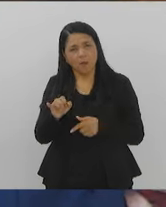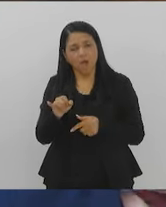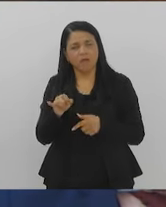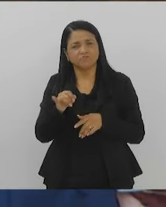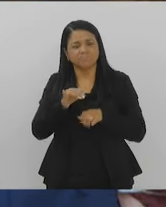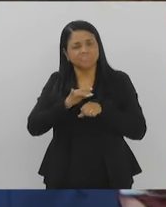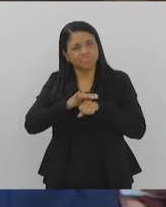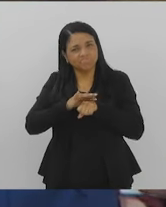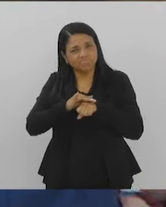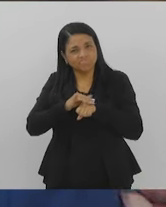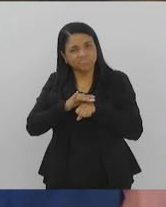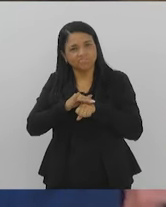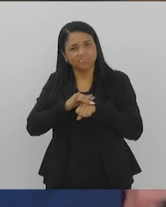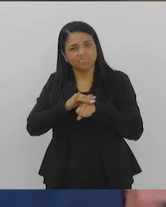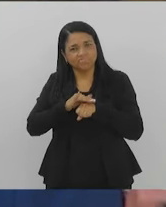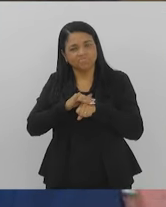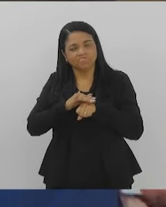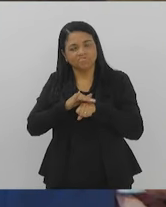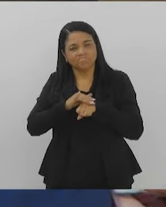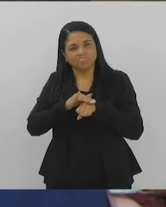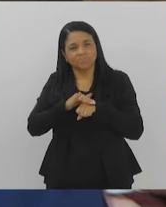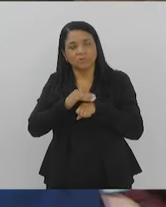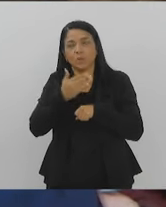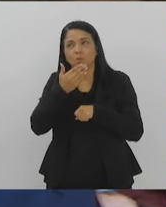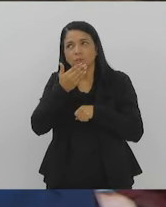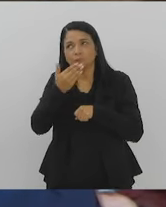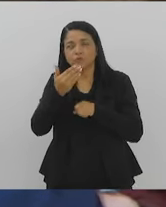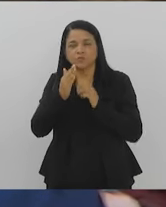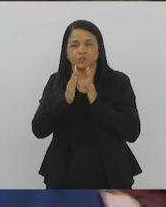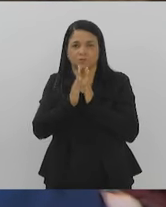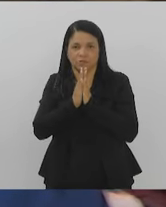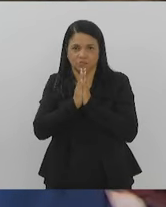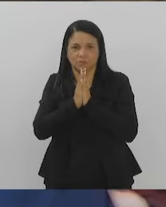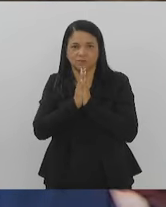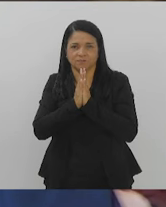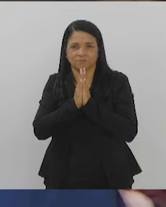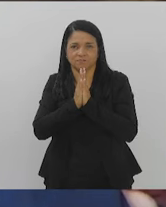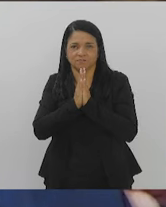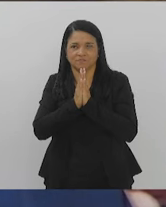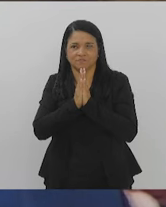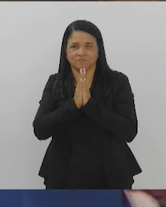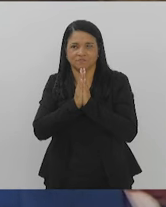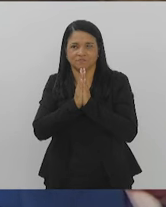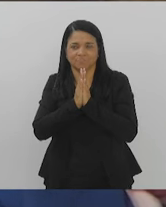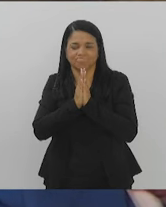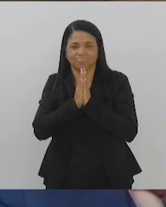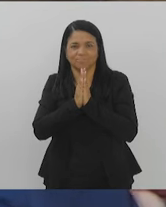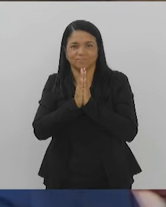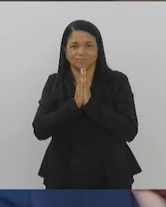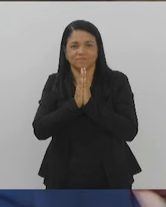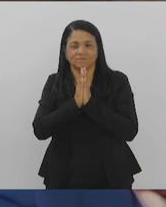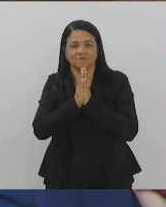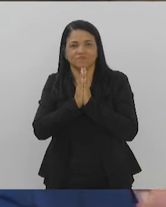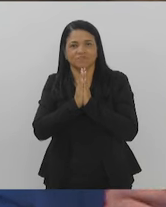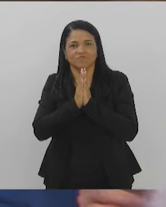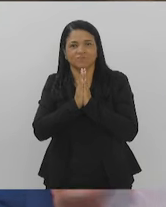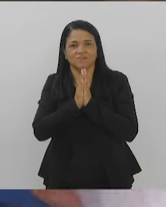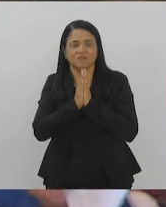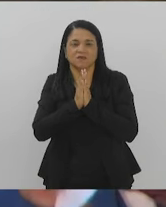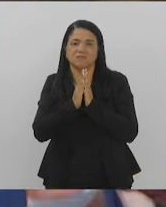debilitado, eu pedi a Deus que não permitisse ele estar aqui